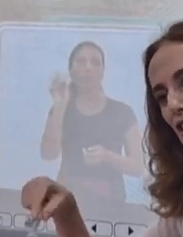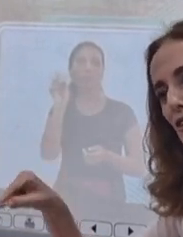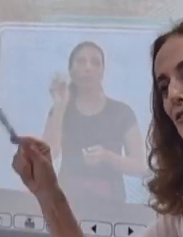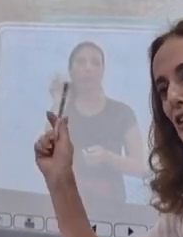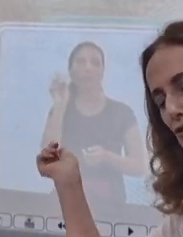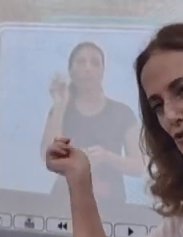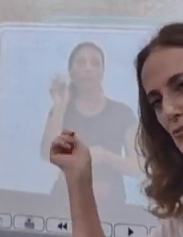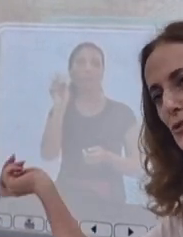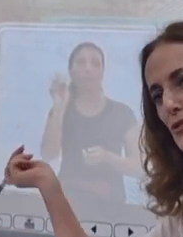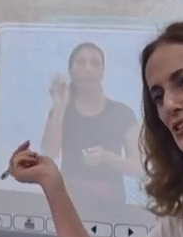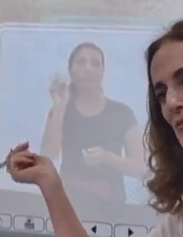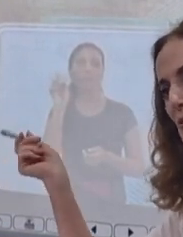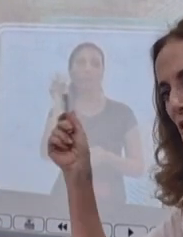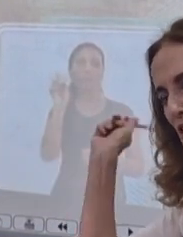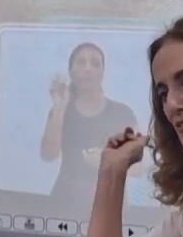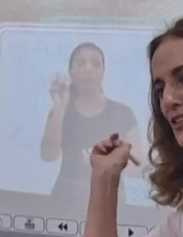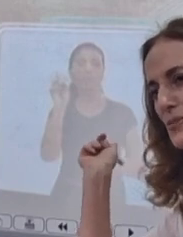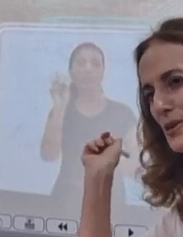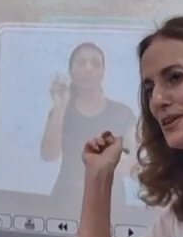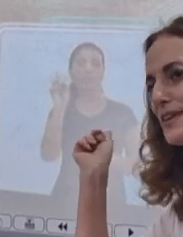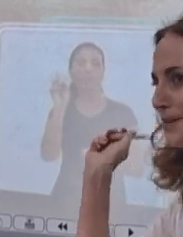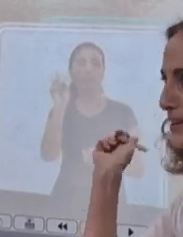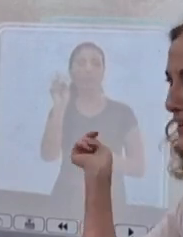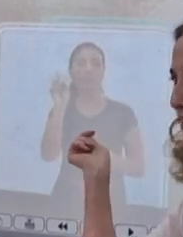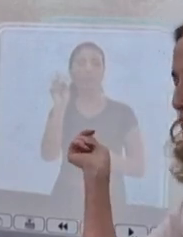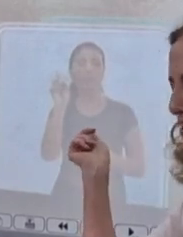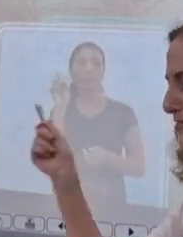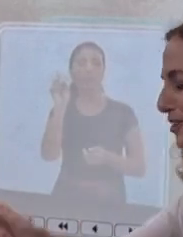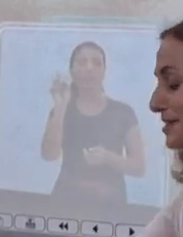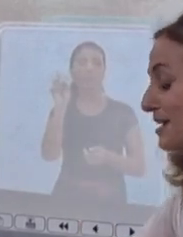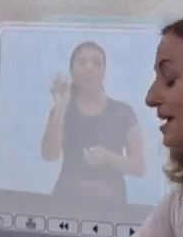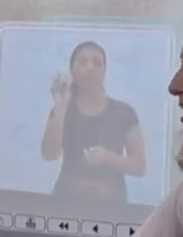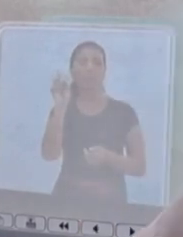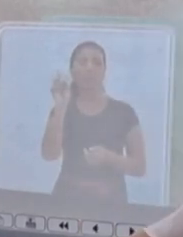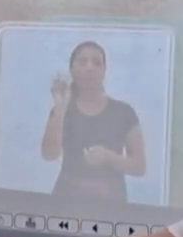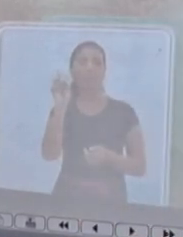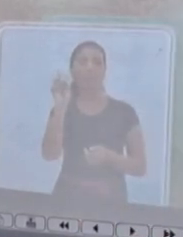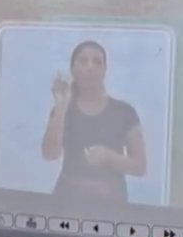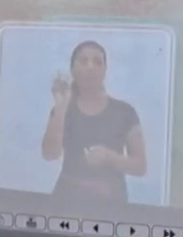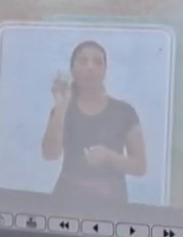que veio, que trouxe grupo. Vocês vão ver a depoimento dela, que ela é maravilhosa.